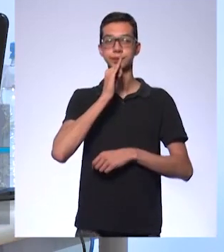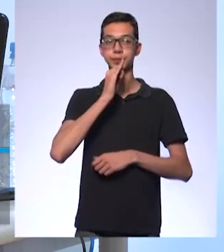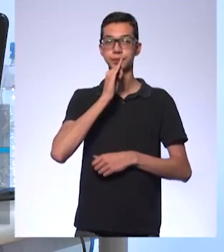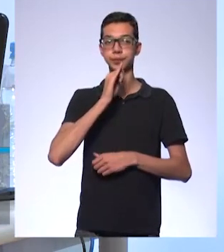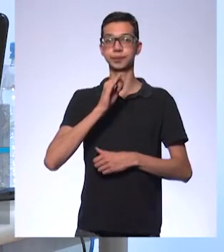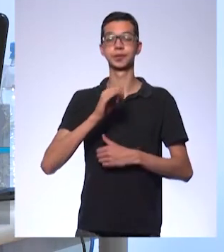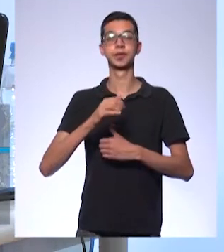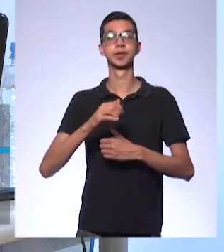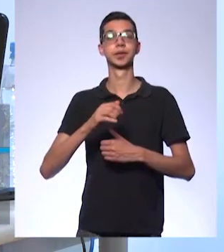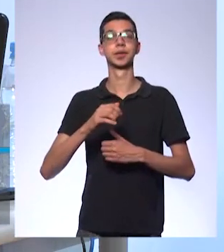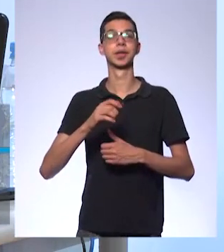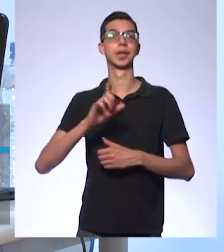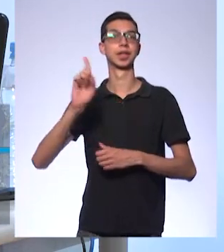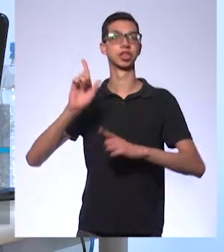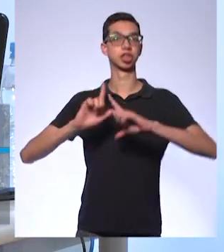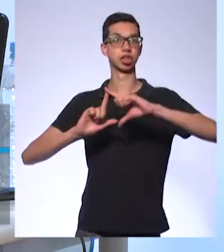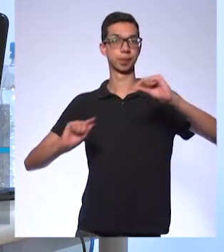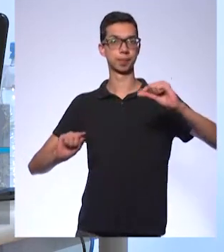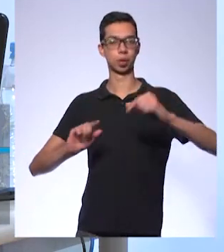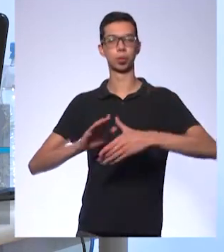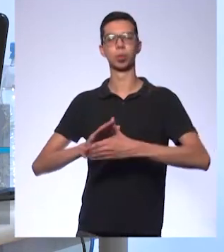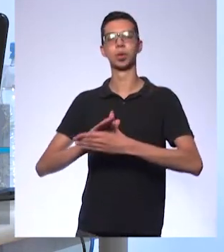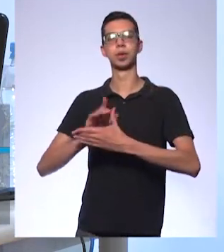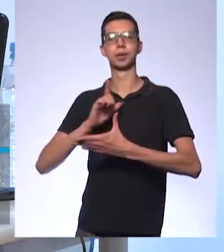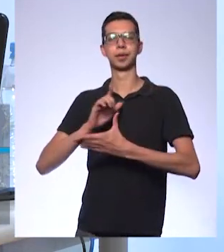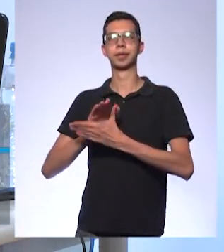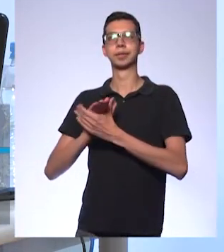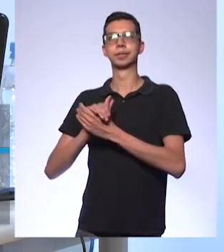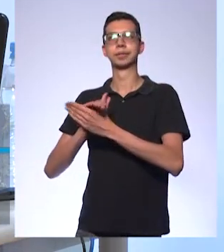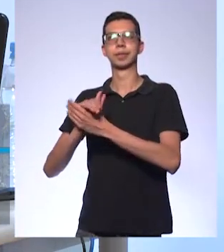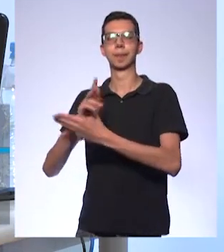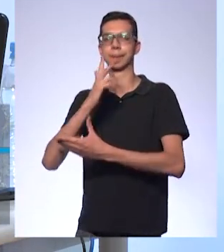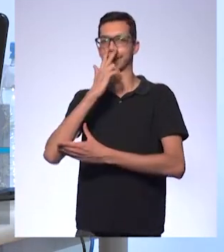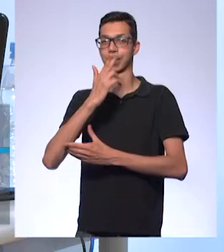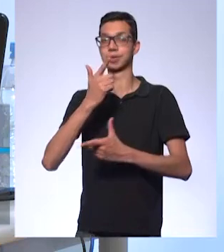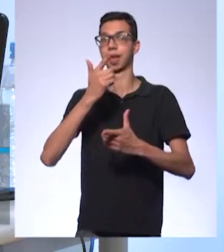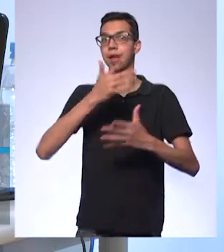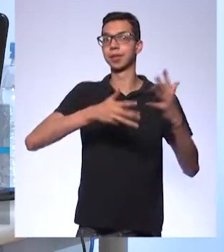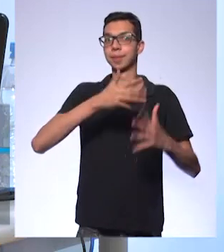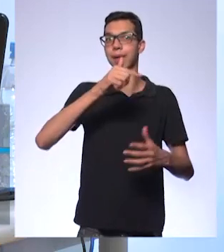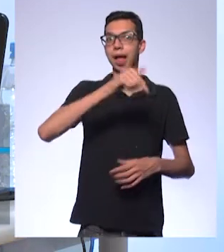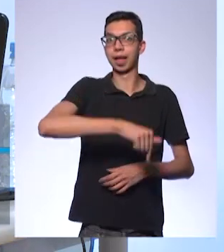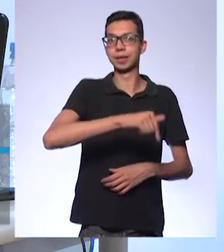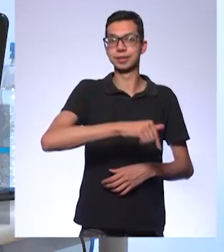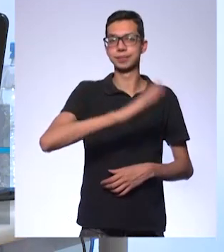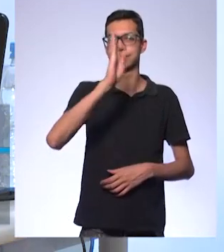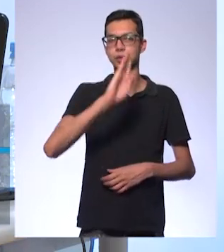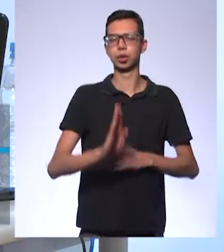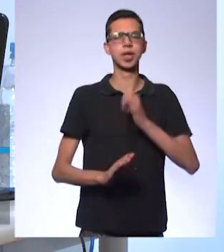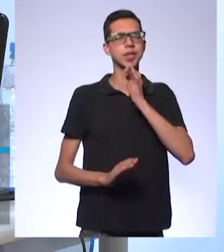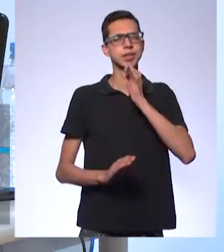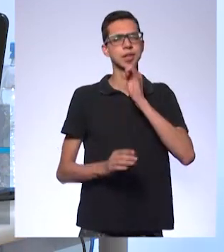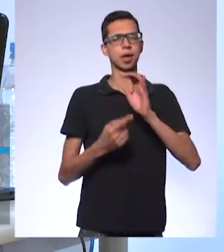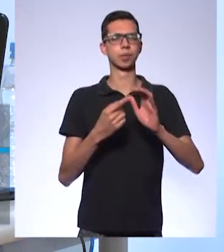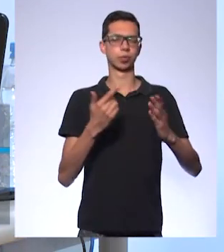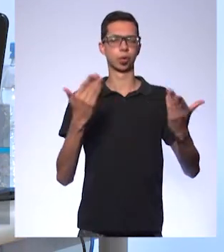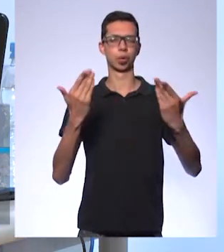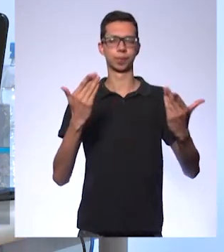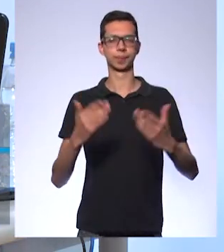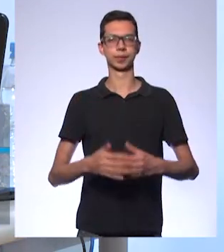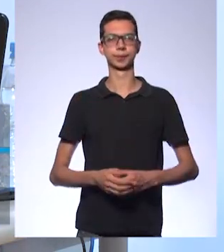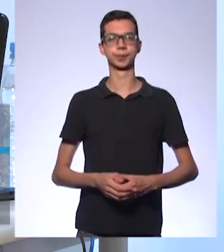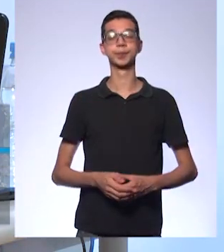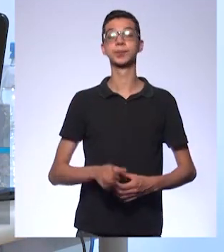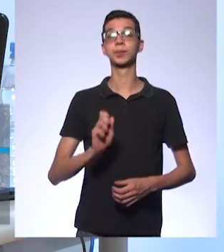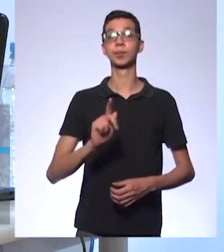batendo lá no Japão interfere, que é aquelas coisas, né? Com certeza. Efeito. Pois é, gente, entendendo o texto, tem uma